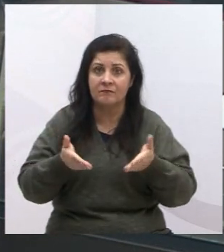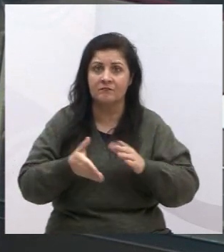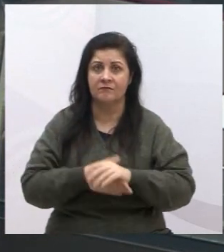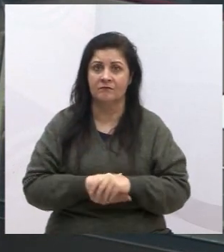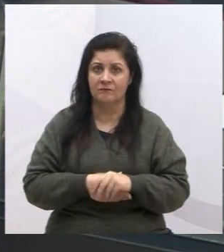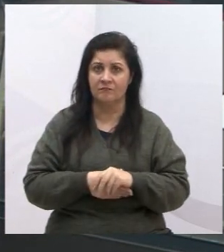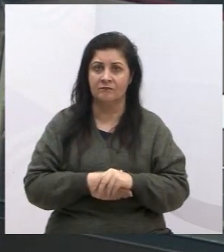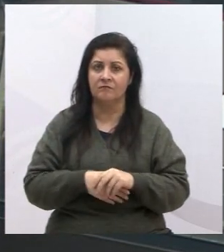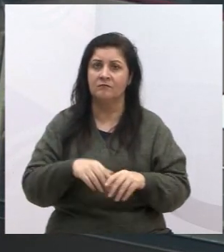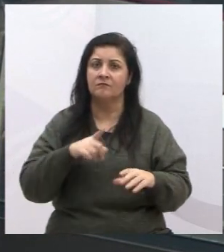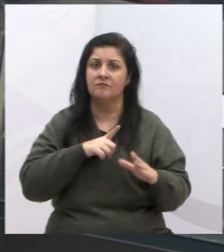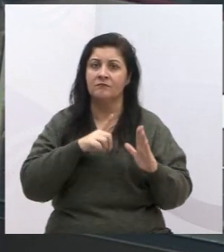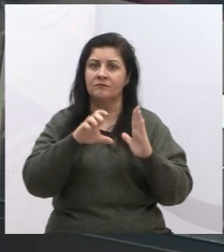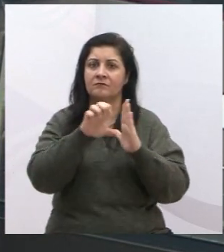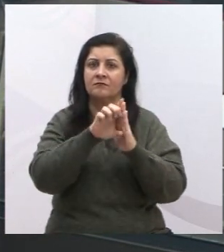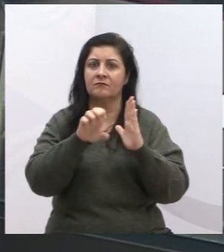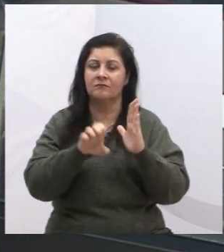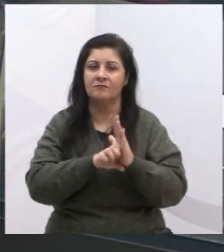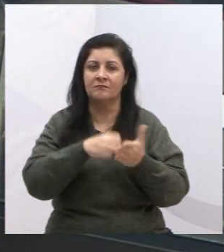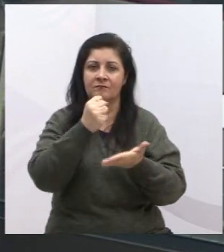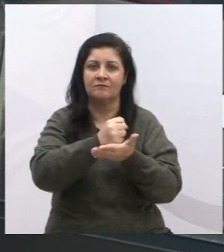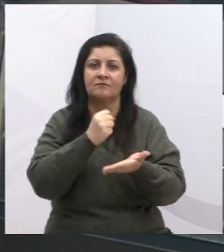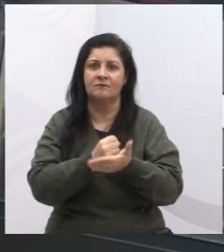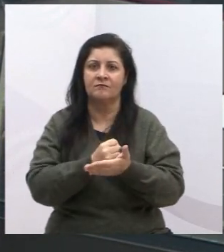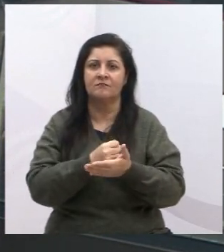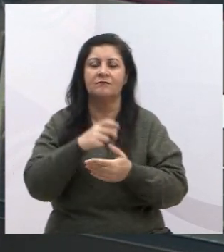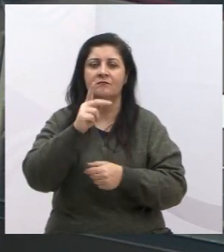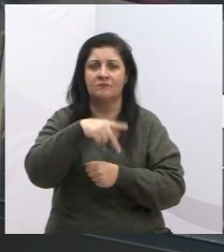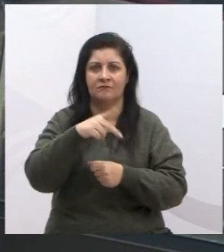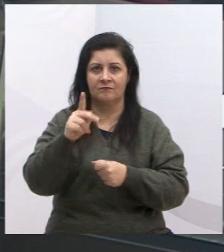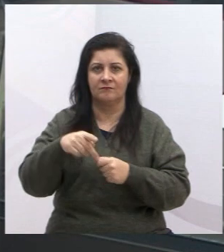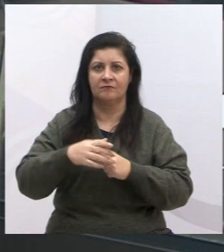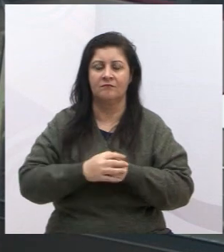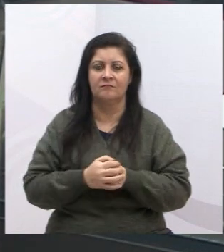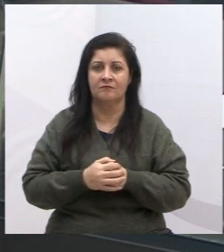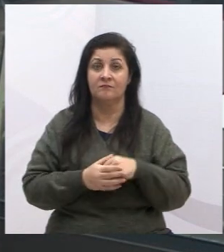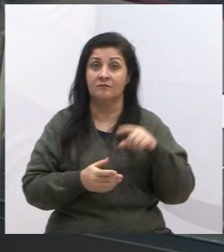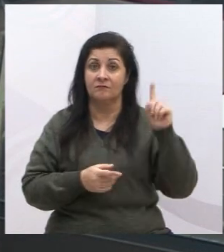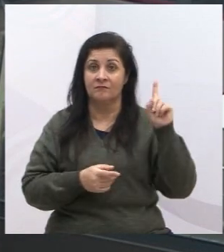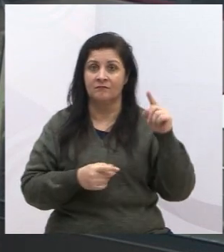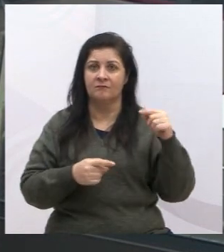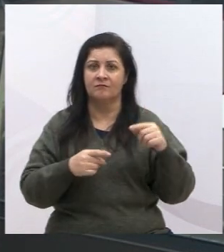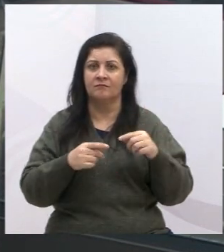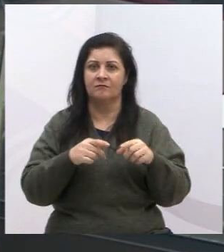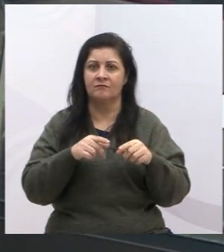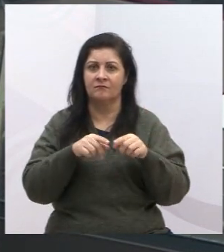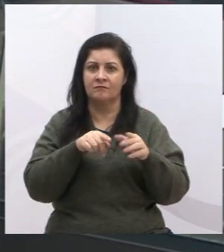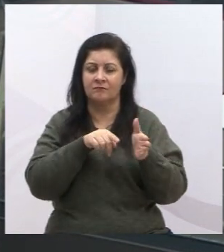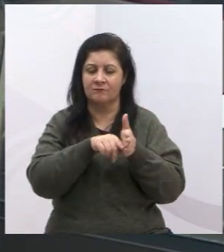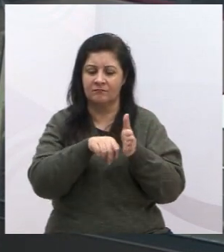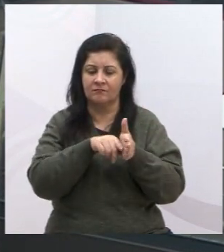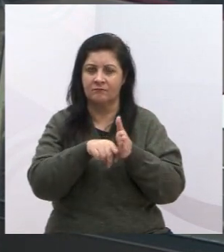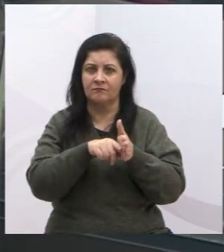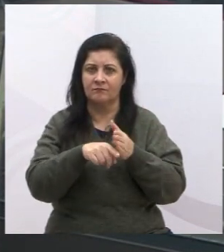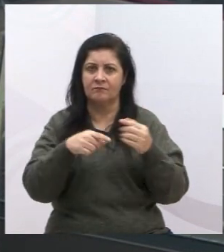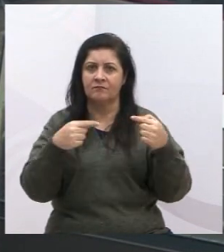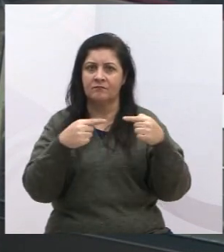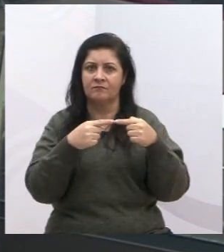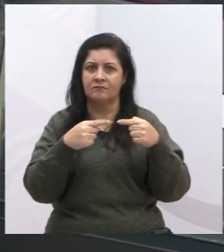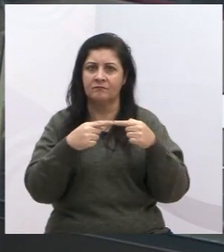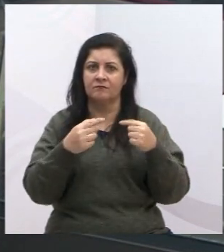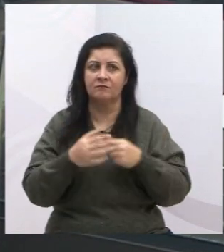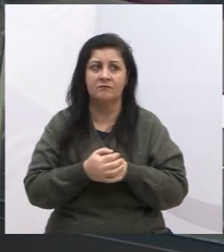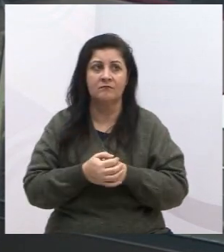elaborar um edital para contratar professores. Eu, que sou analista de benefícios do município e aposento os servidores